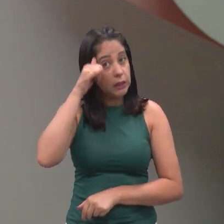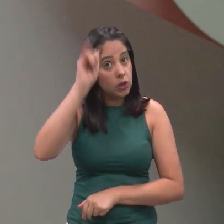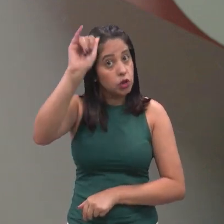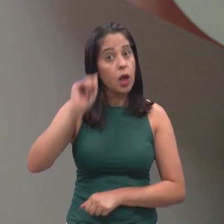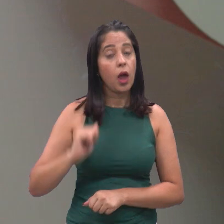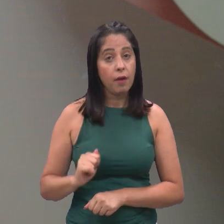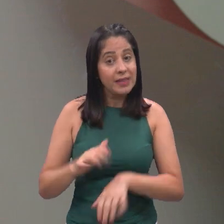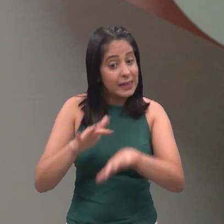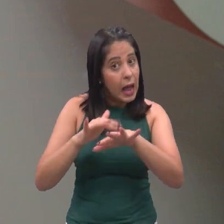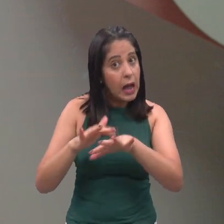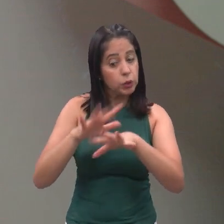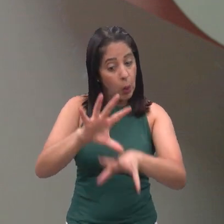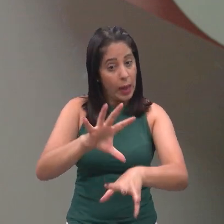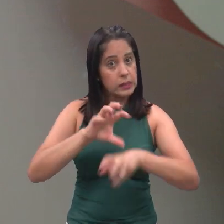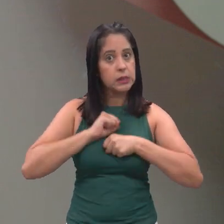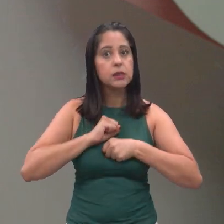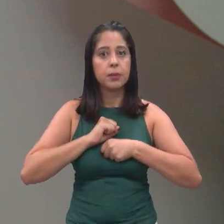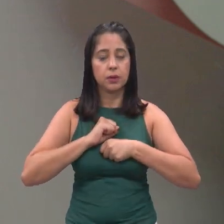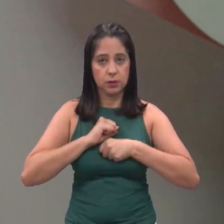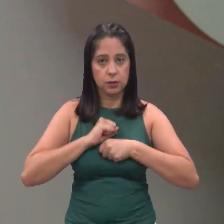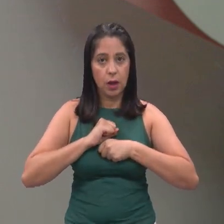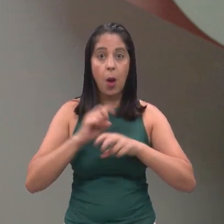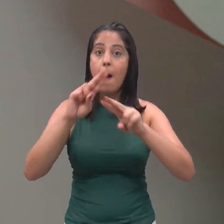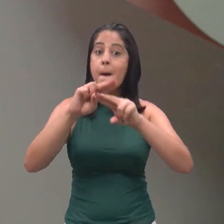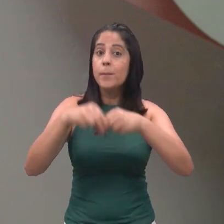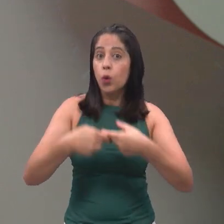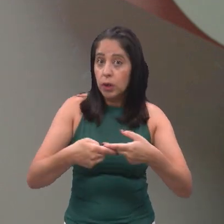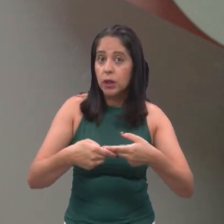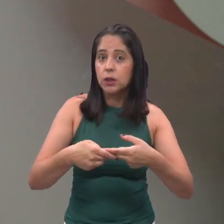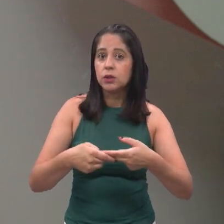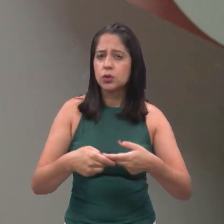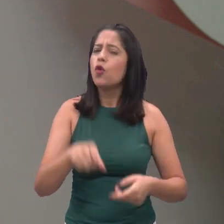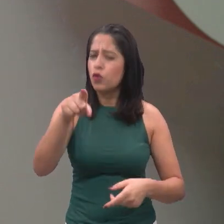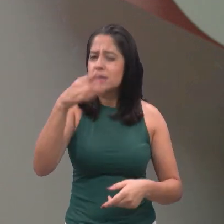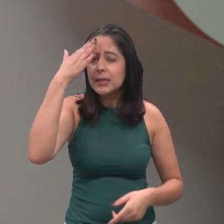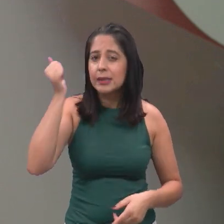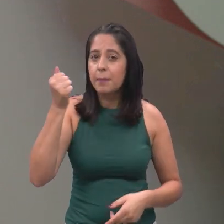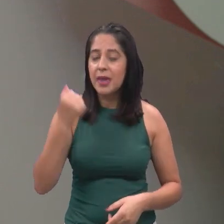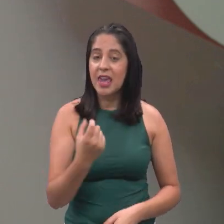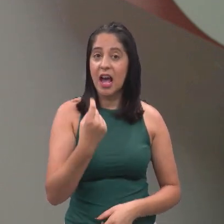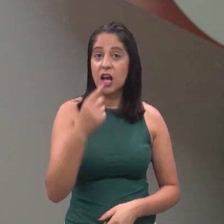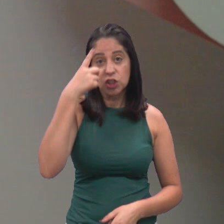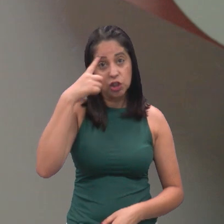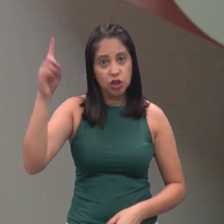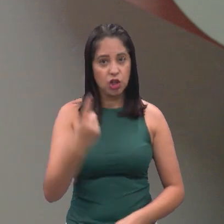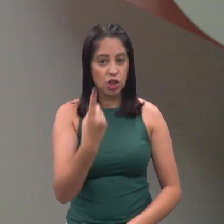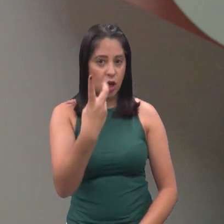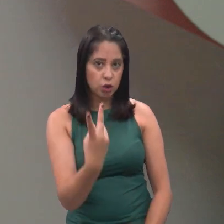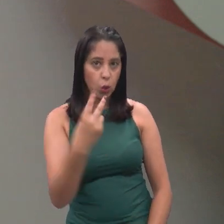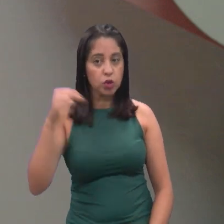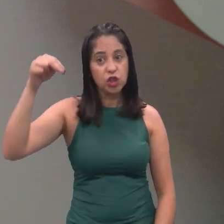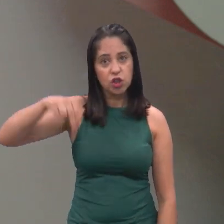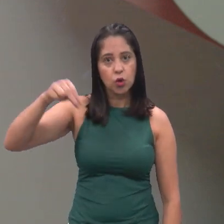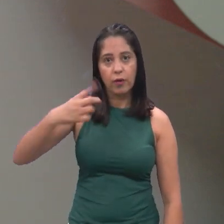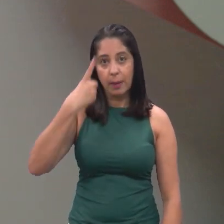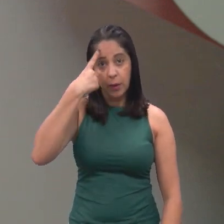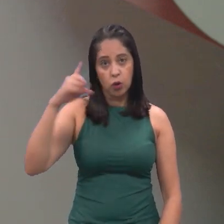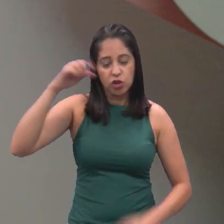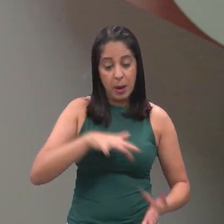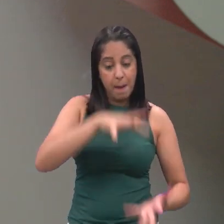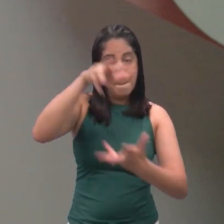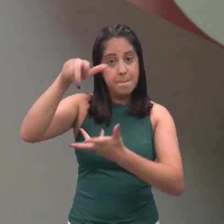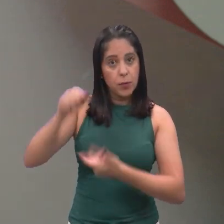com o objetivo de conscientizar a população, você sabia que dia 12 de novembro é o Dia Mundial da